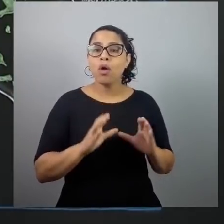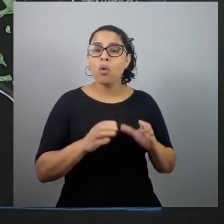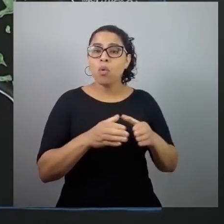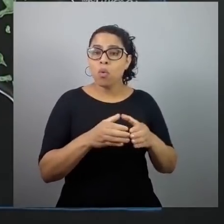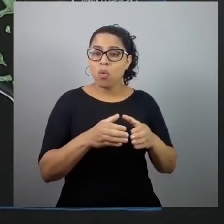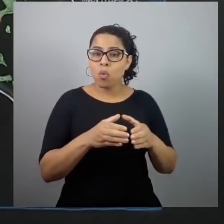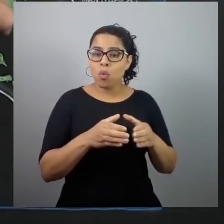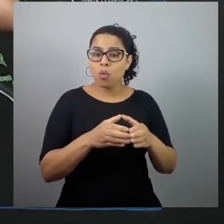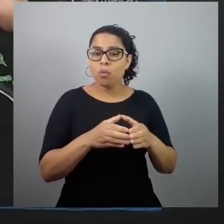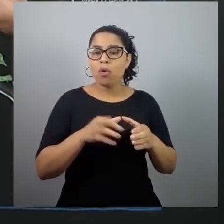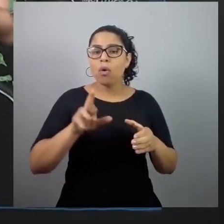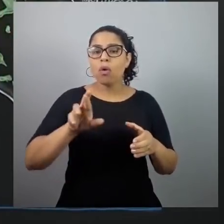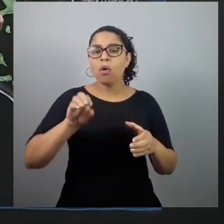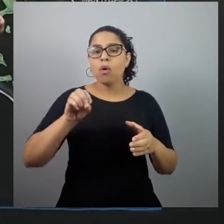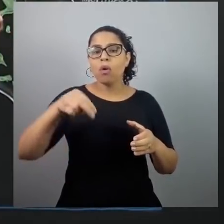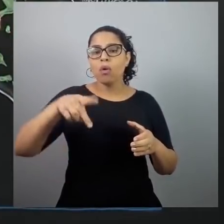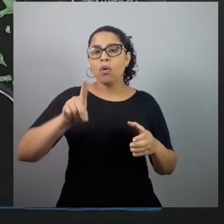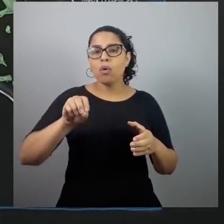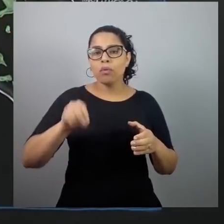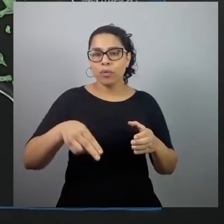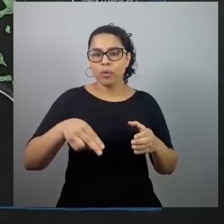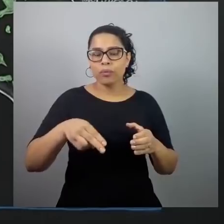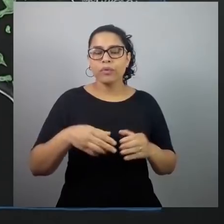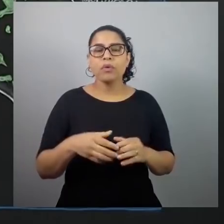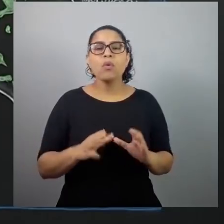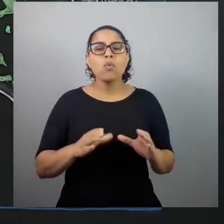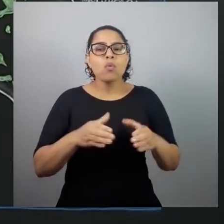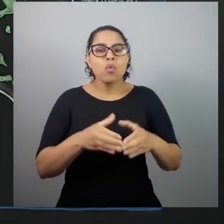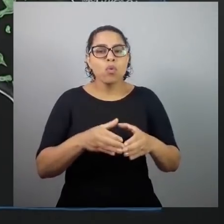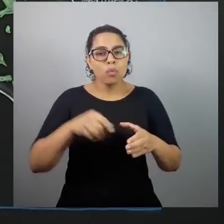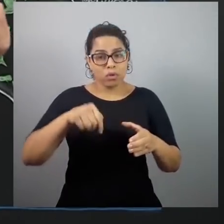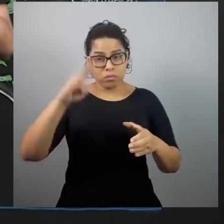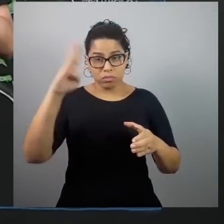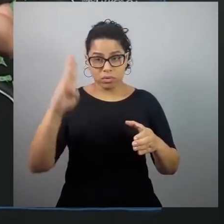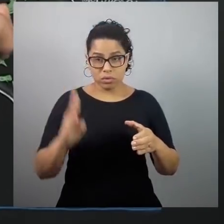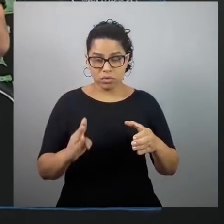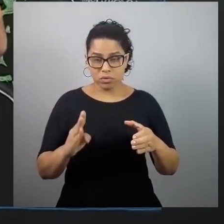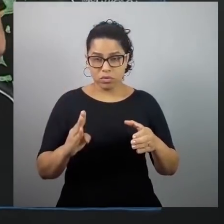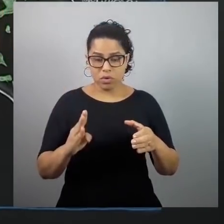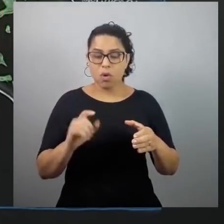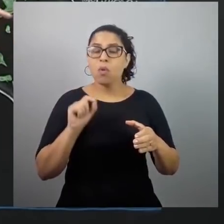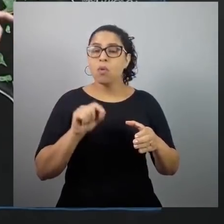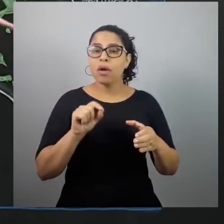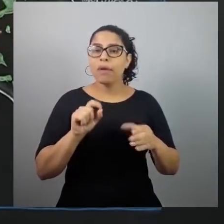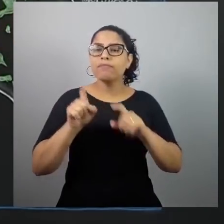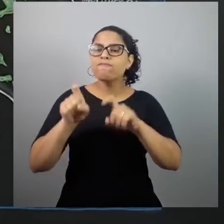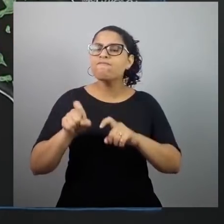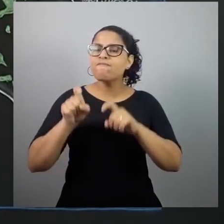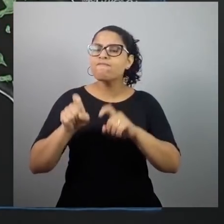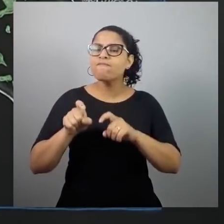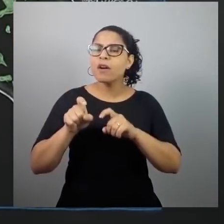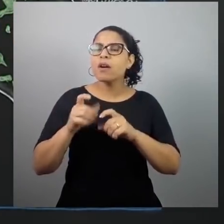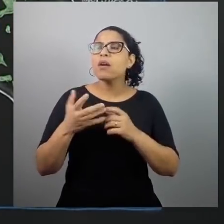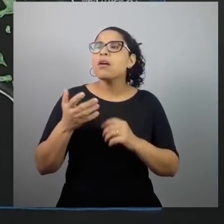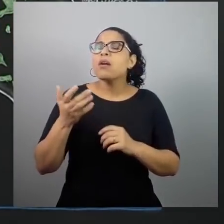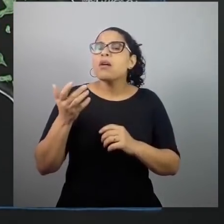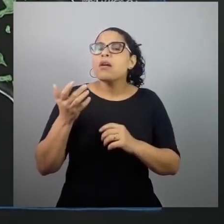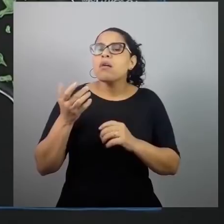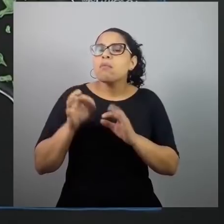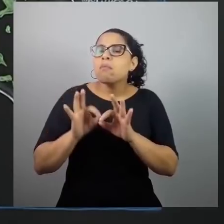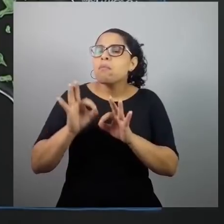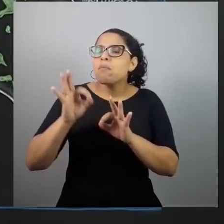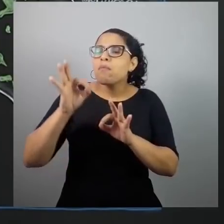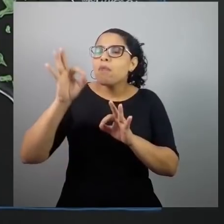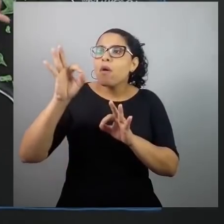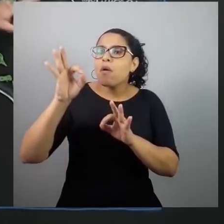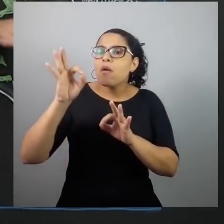Comissão Rondon foi um órgão do governo brasileiro que tinha a intenção de explorar as terras mais ao interior do